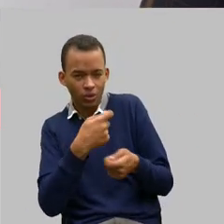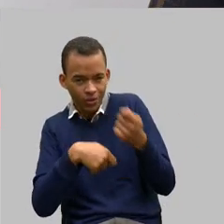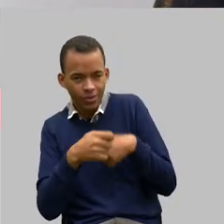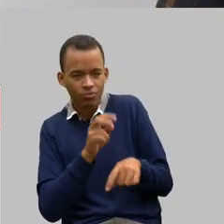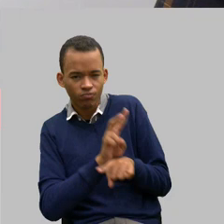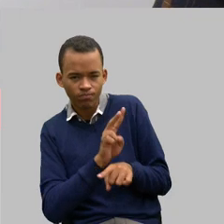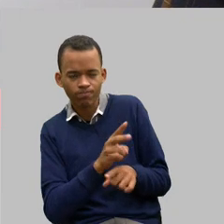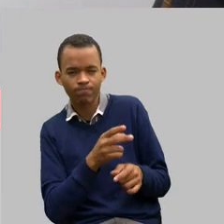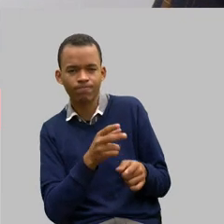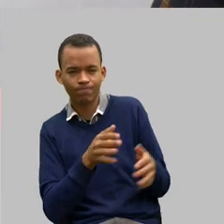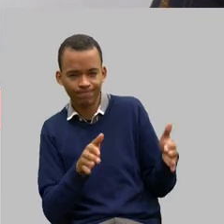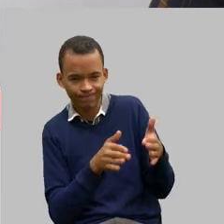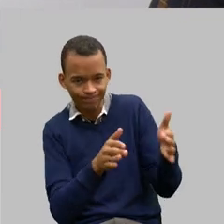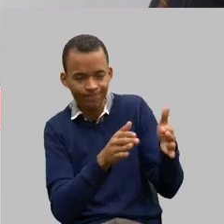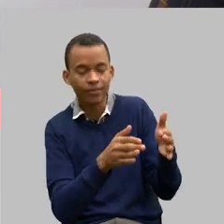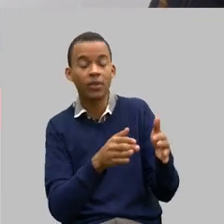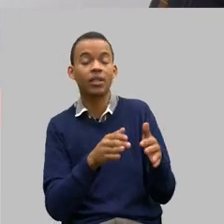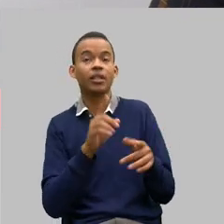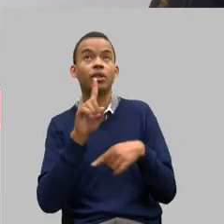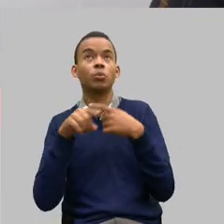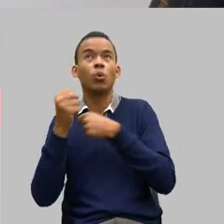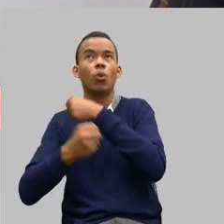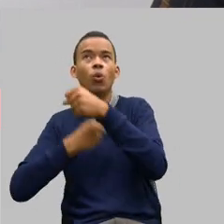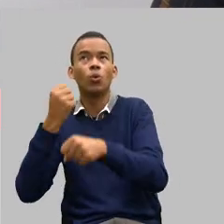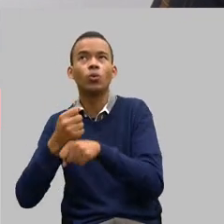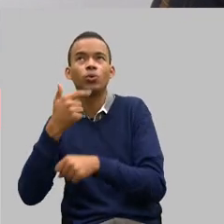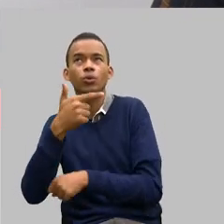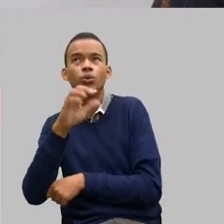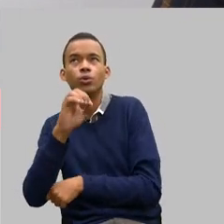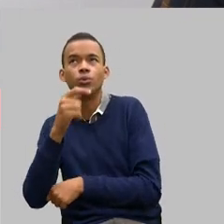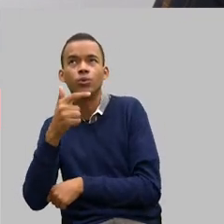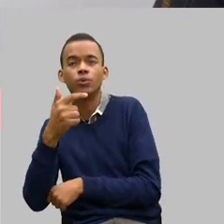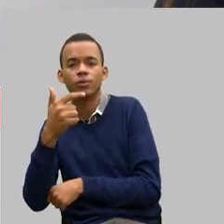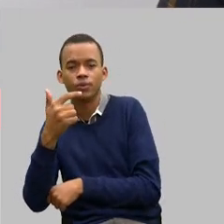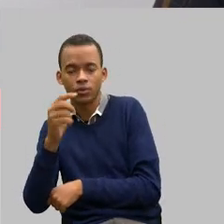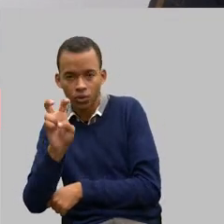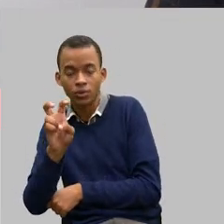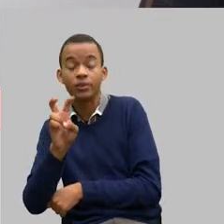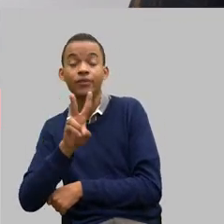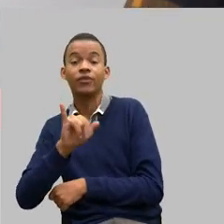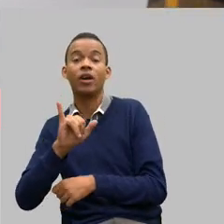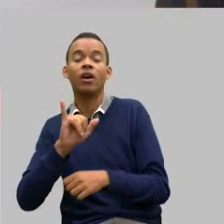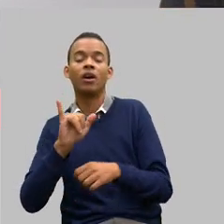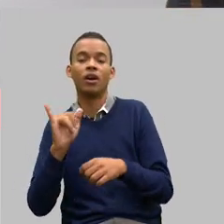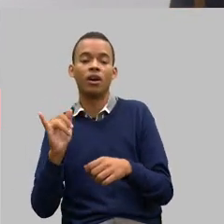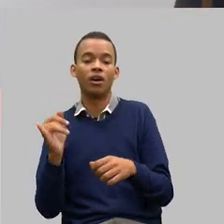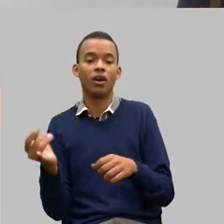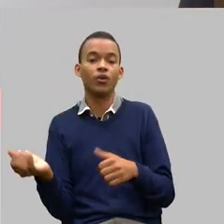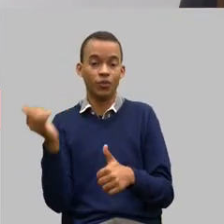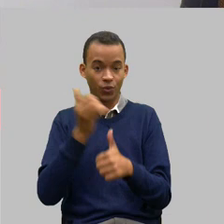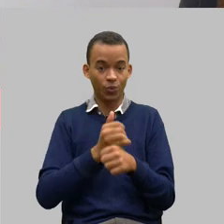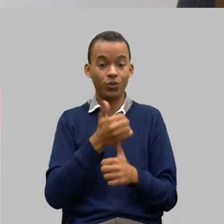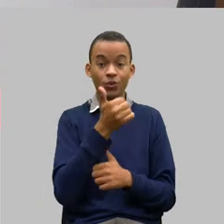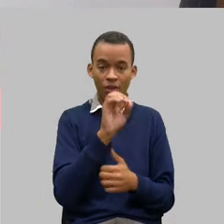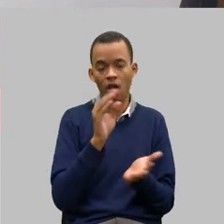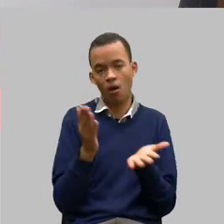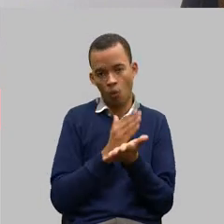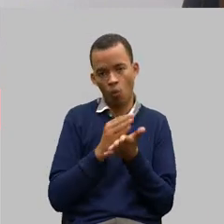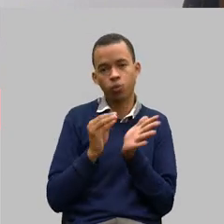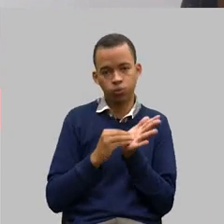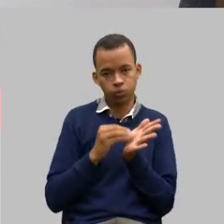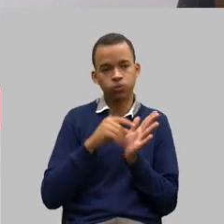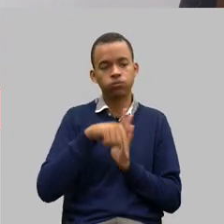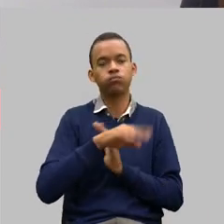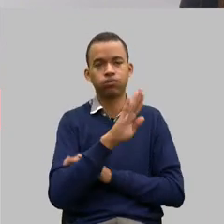outros 10 que ficarem faltando Porque na primeira unidade Regional de Belo Horizonte que a gente tá dividindo o contrato em dois pela